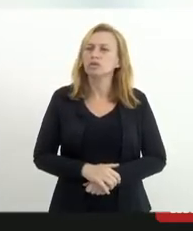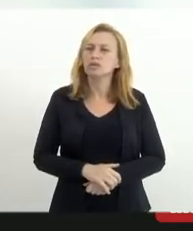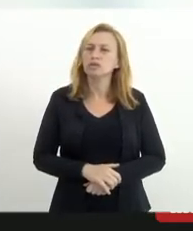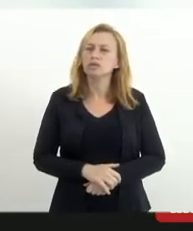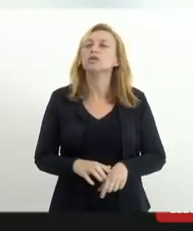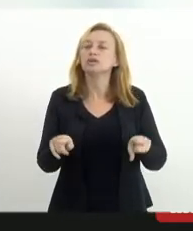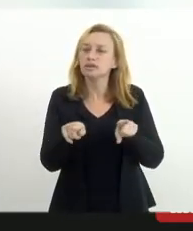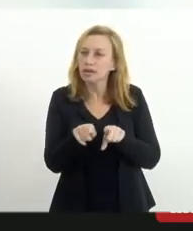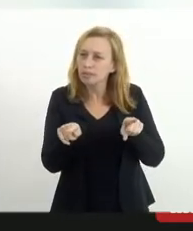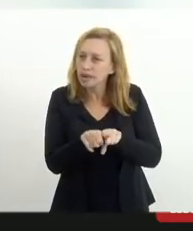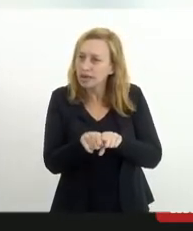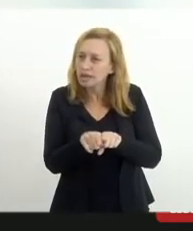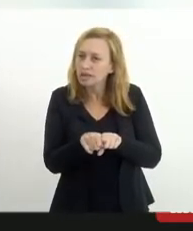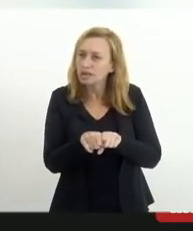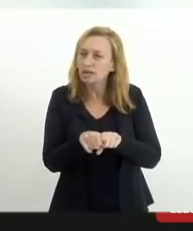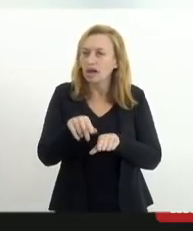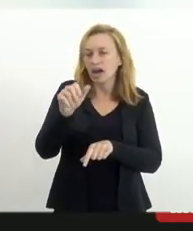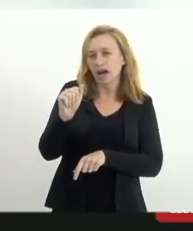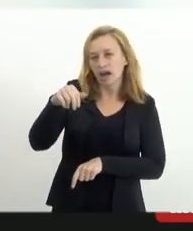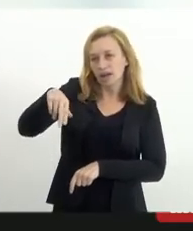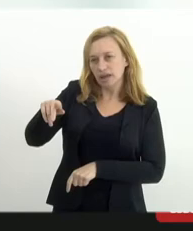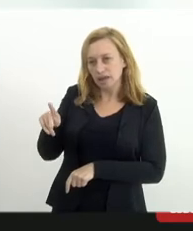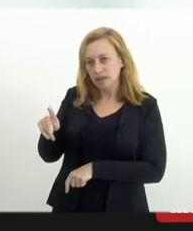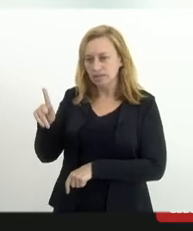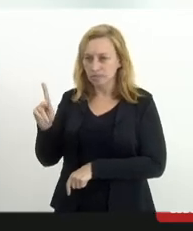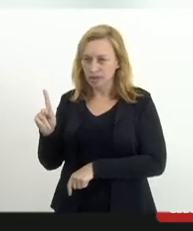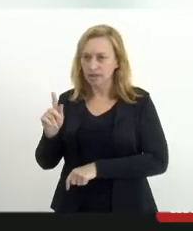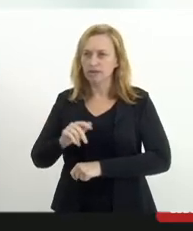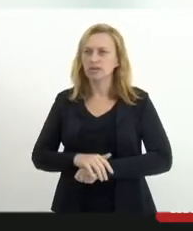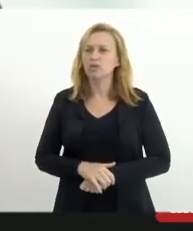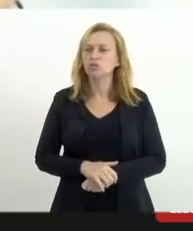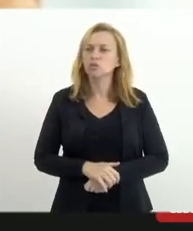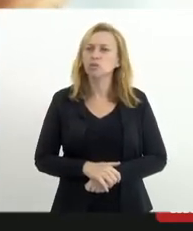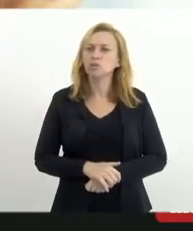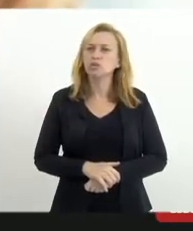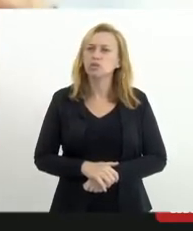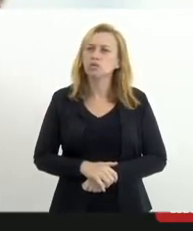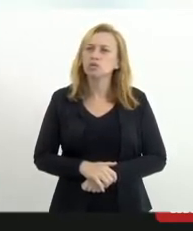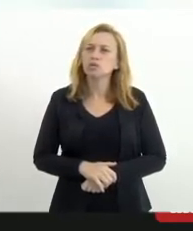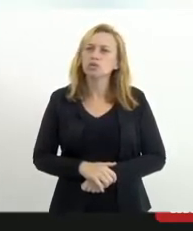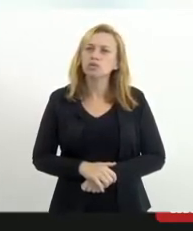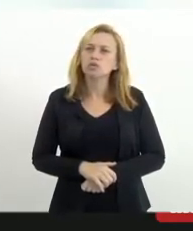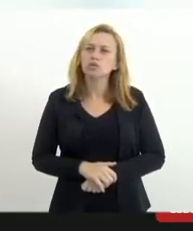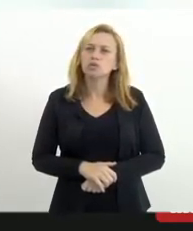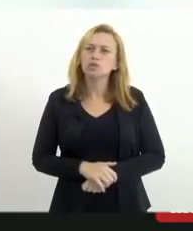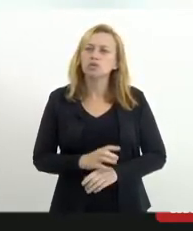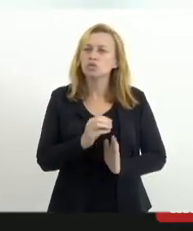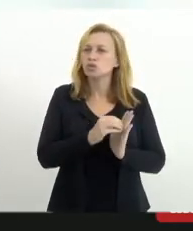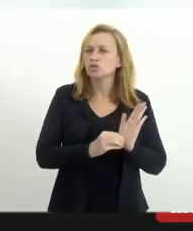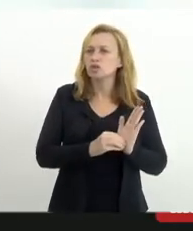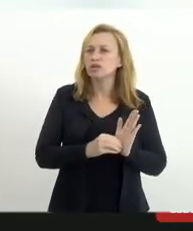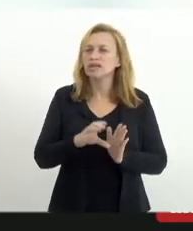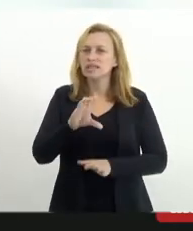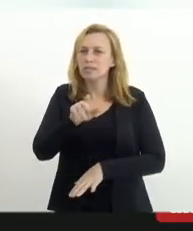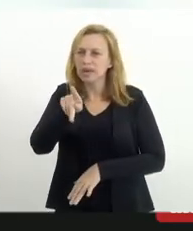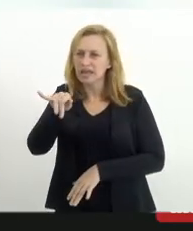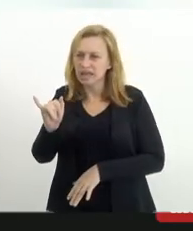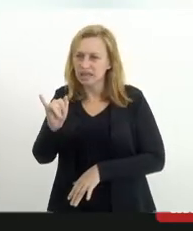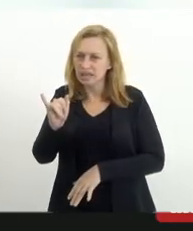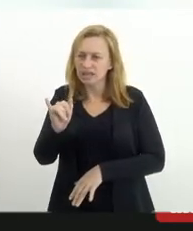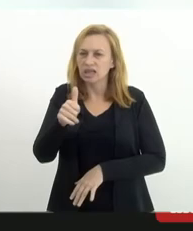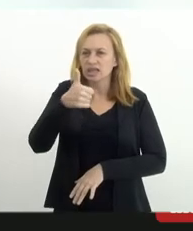e também para a ANP, o teor do ofício CPI